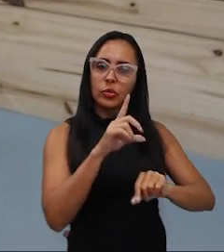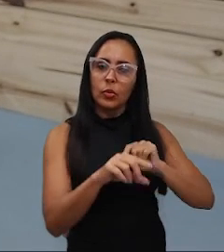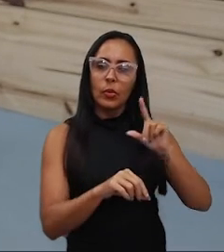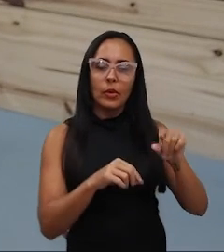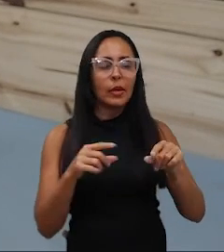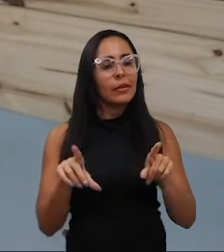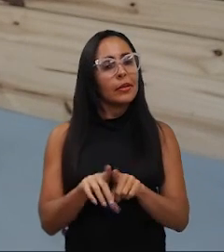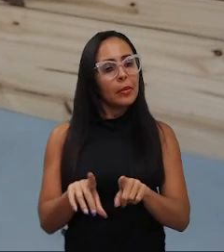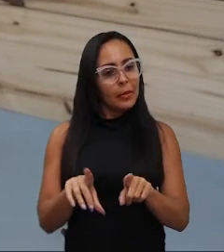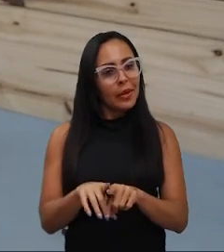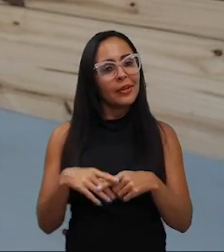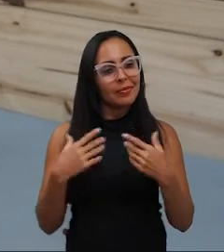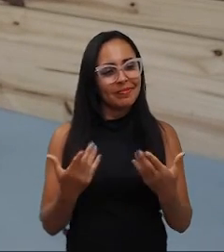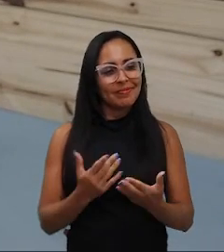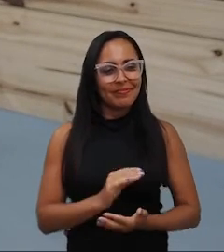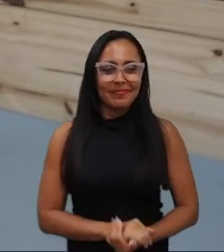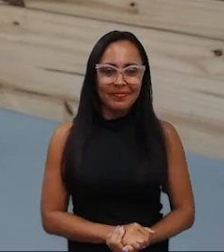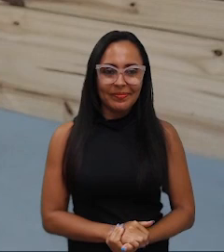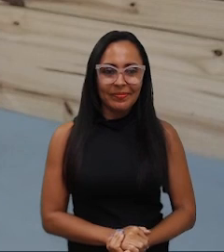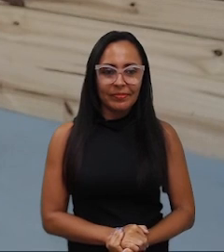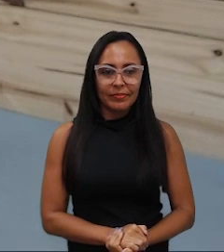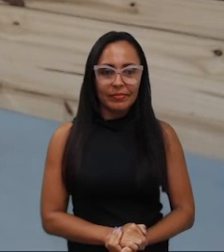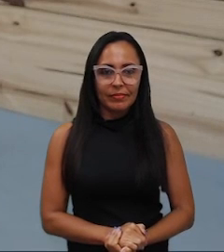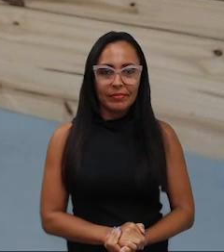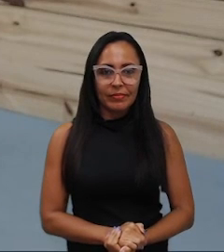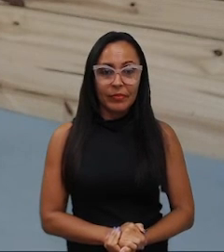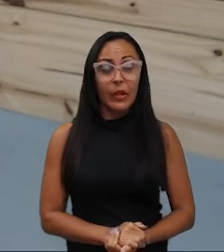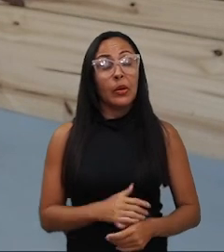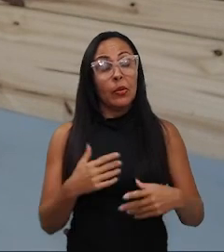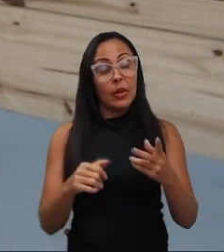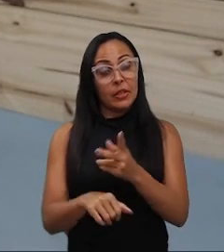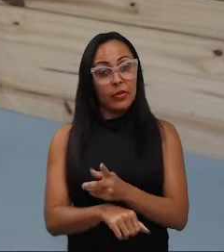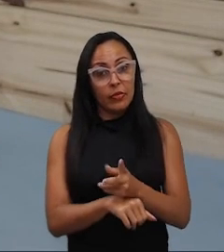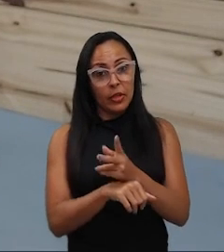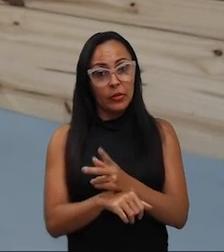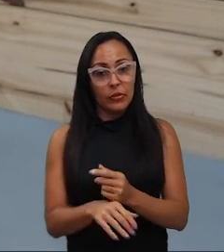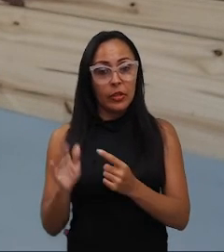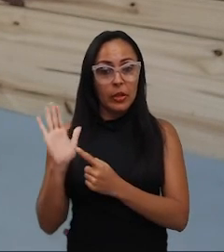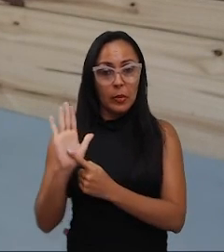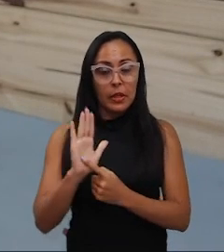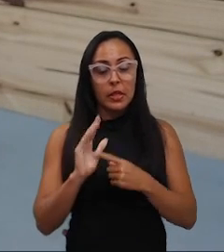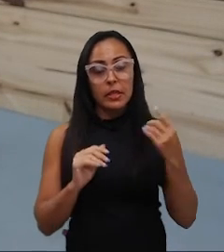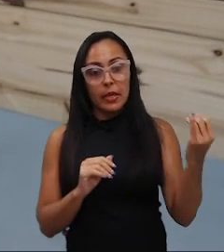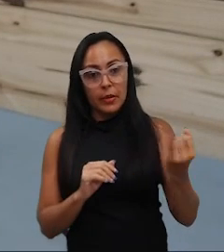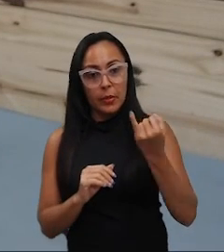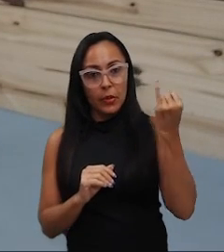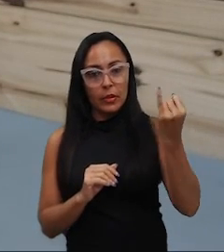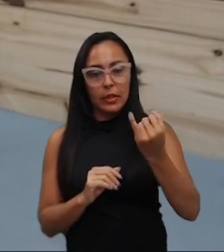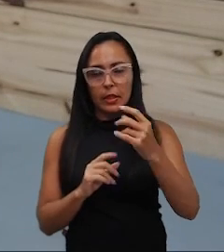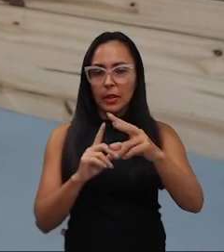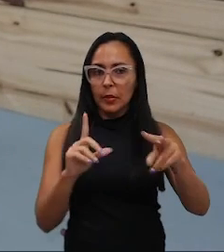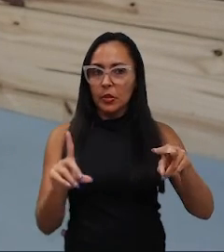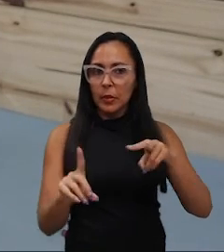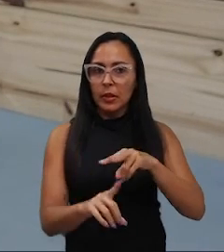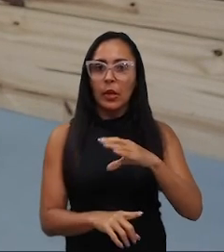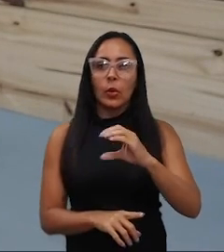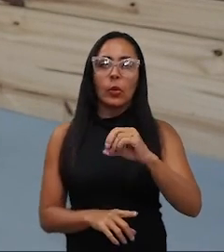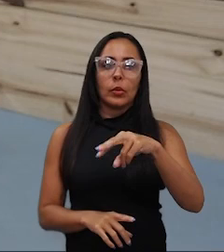para seus clientes. Então, com essa videoaula, a gente apresenta a importância da perspectiva